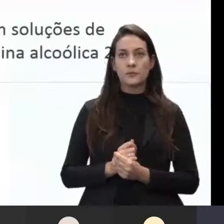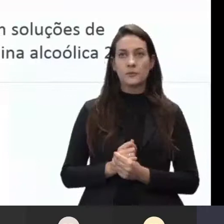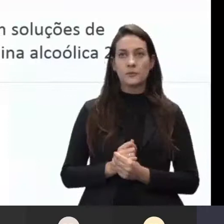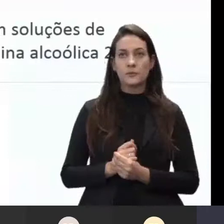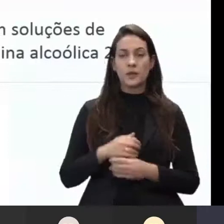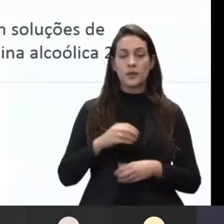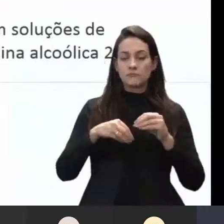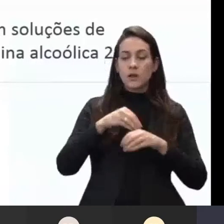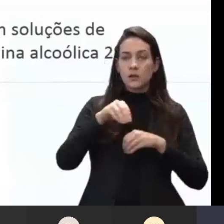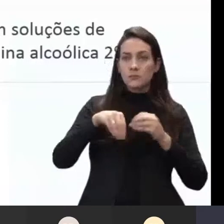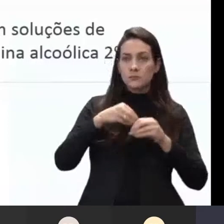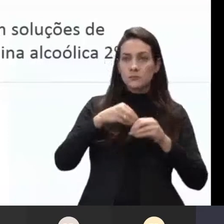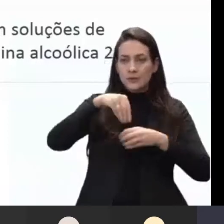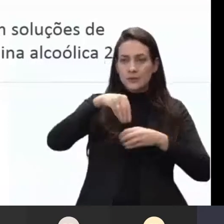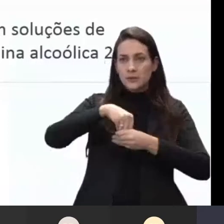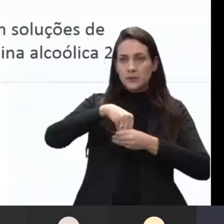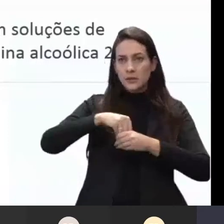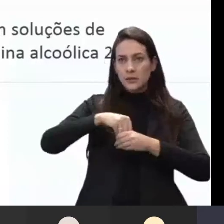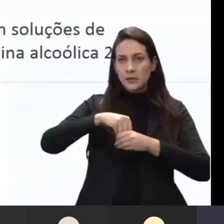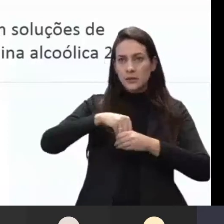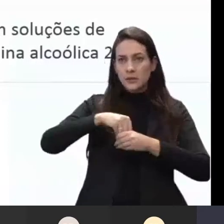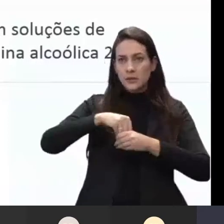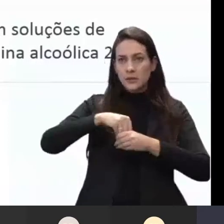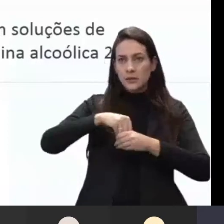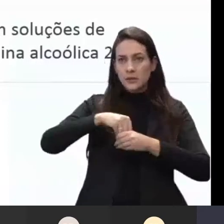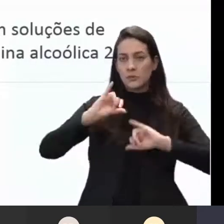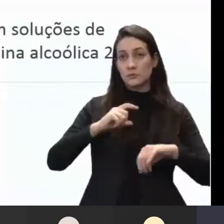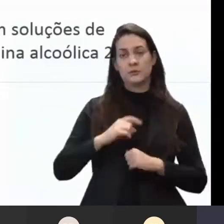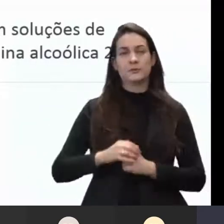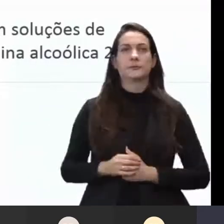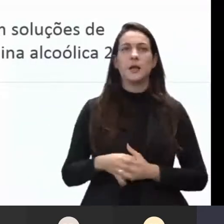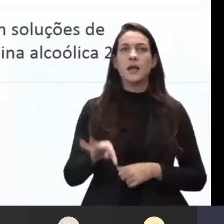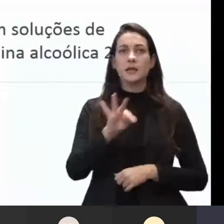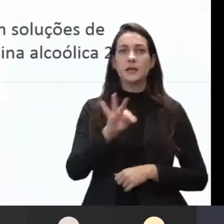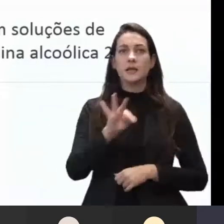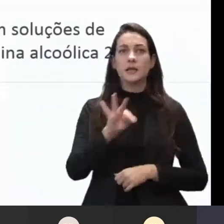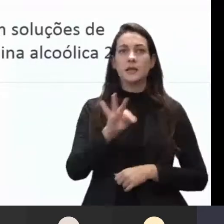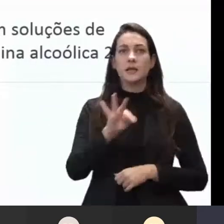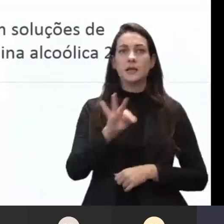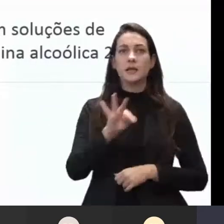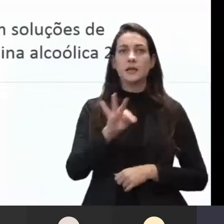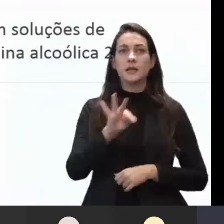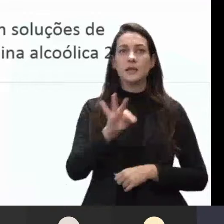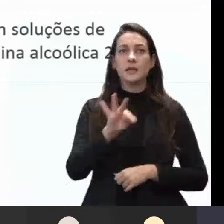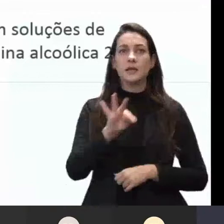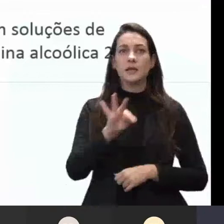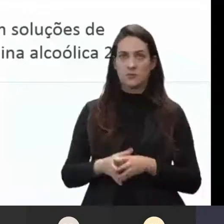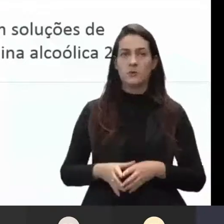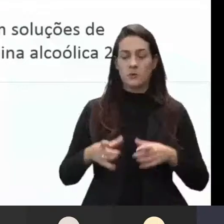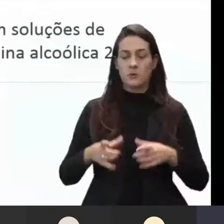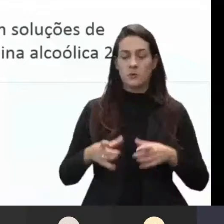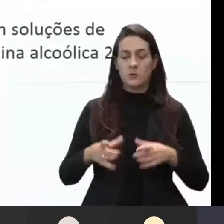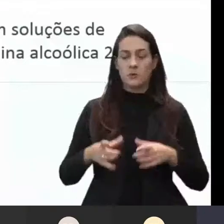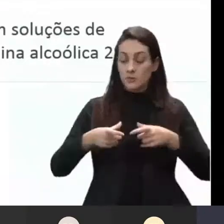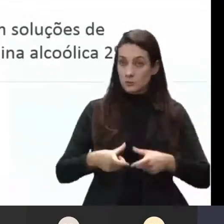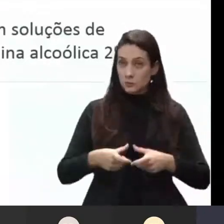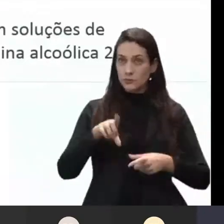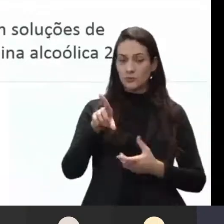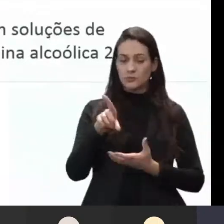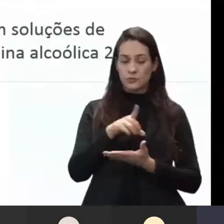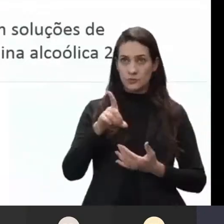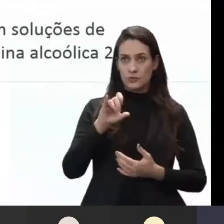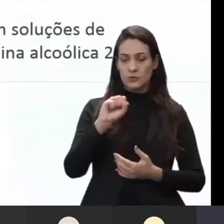tá? Basicamente, qual que é a técnica? A técnica é a mesma. Então, nós utilizamos a técnica do disco de fusão em agar,